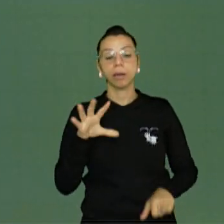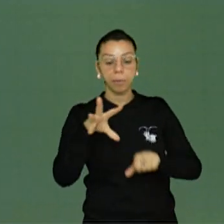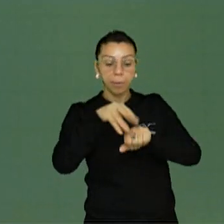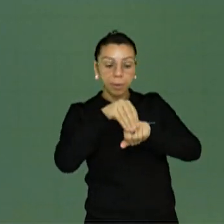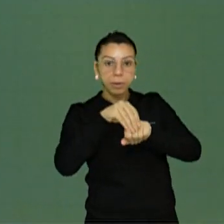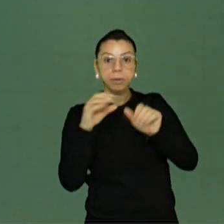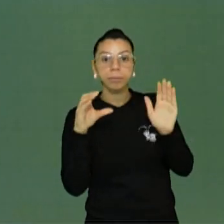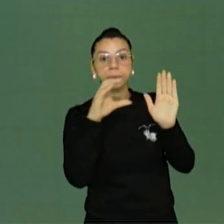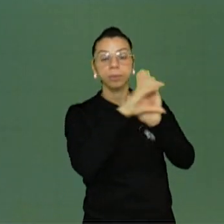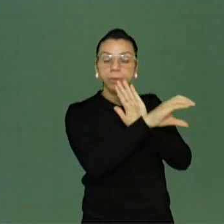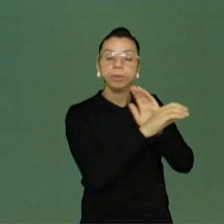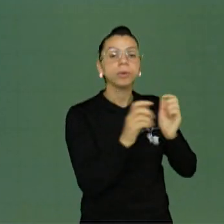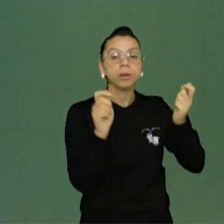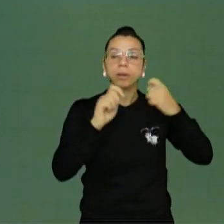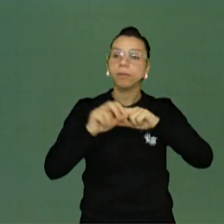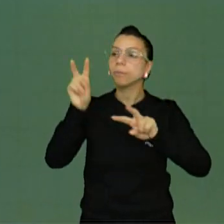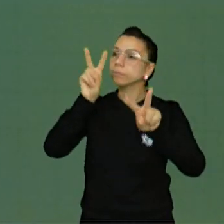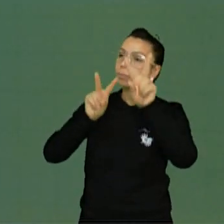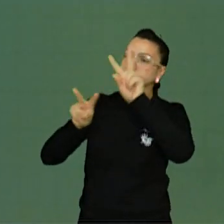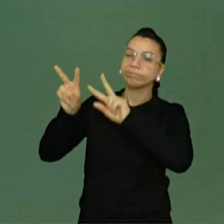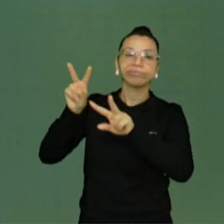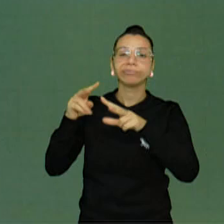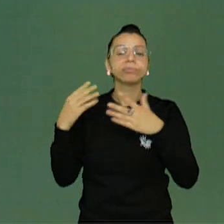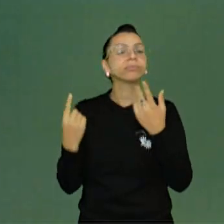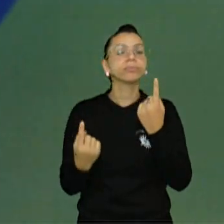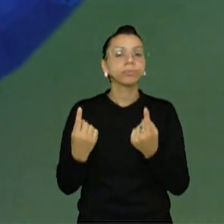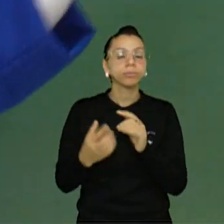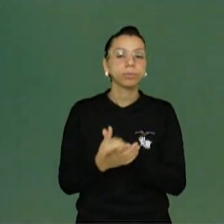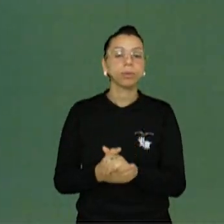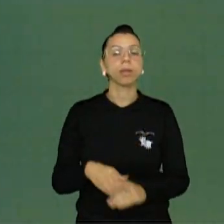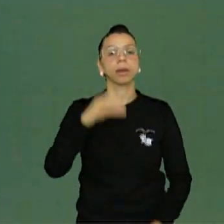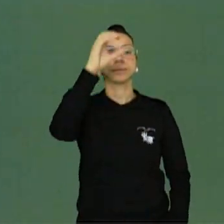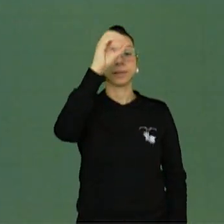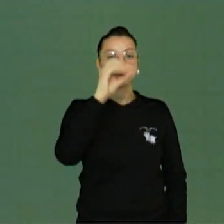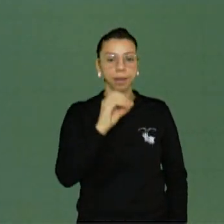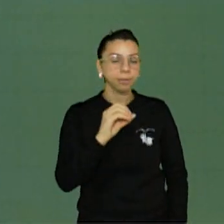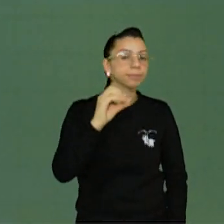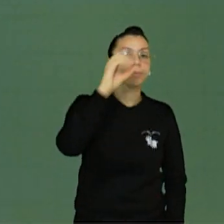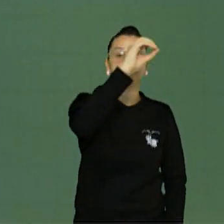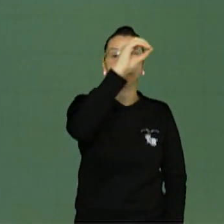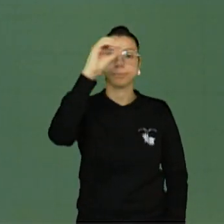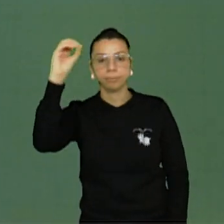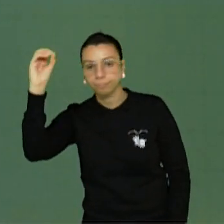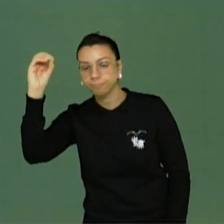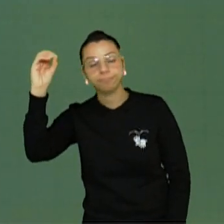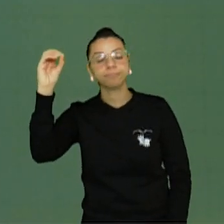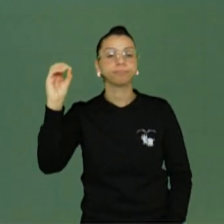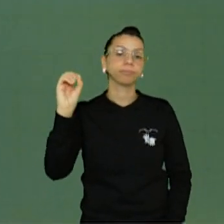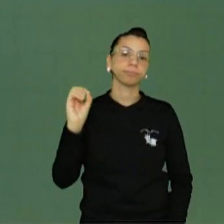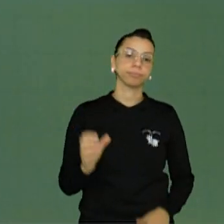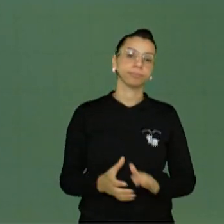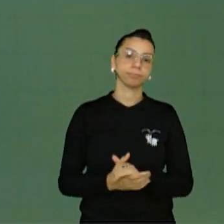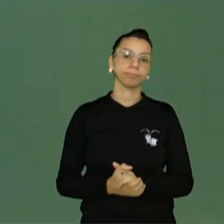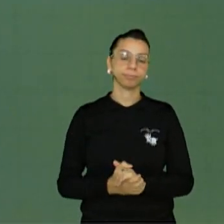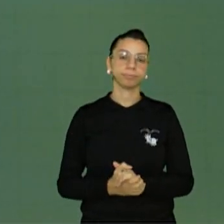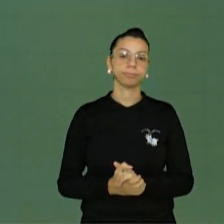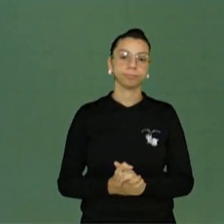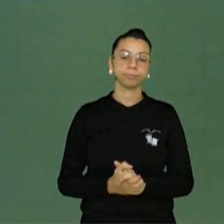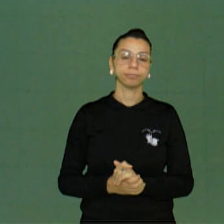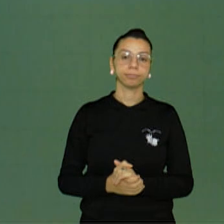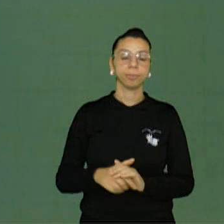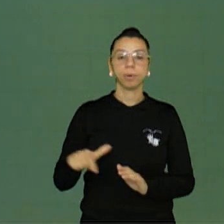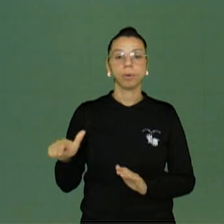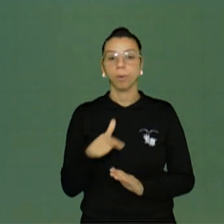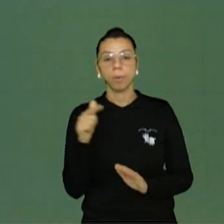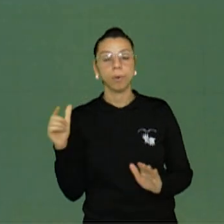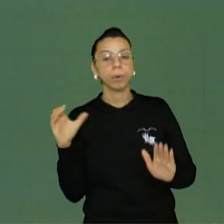conhecimento das propriedades, ele vai revisar quais são elas. 0, 0, 0, ter uma linha inteira de zeros ou coluna. Né? A outra,